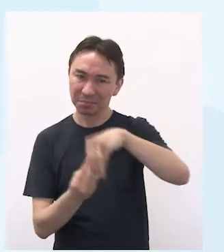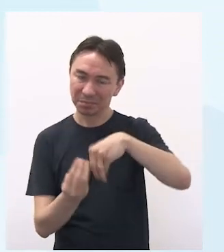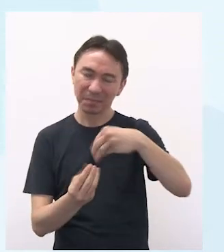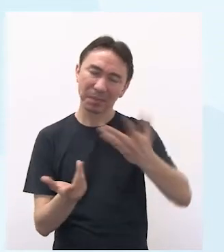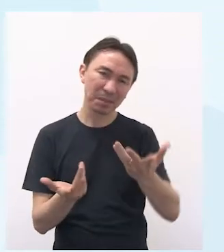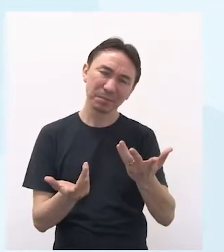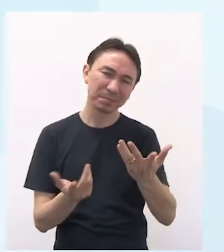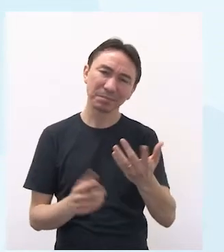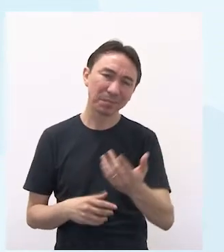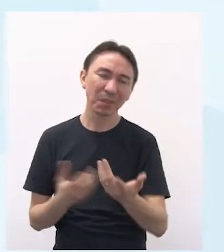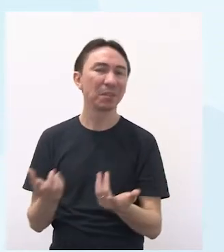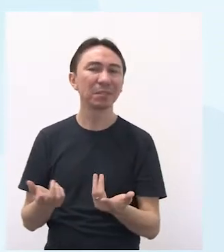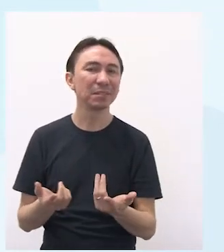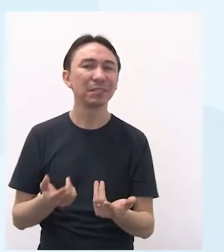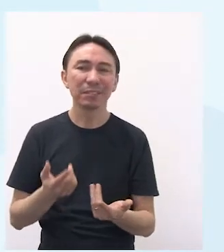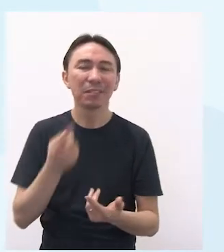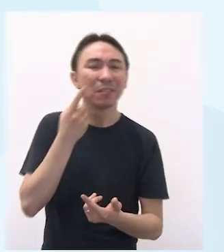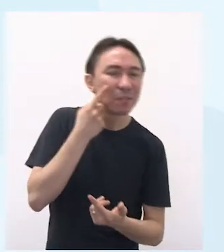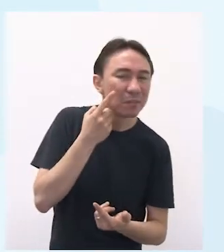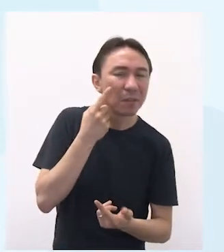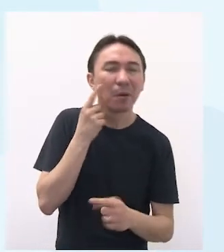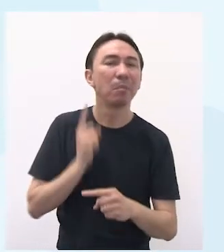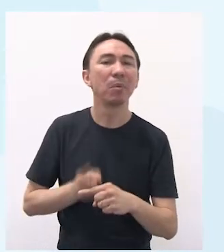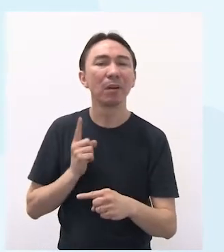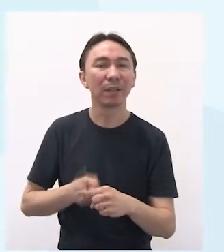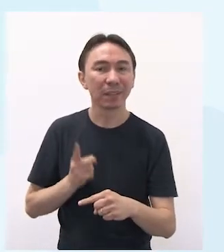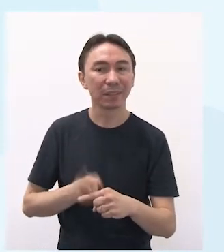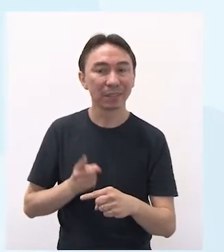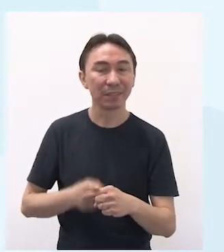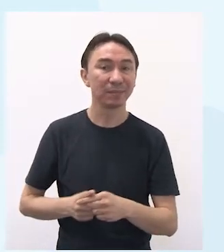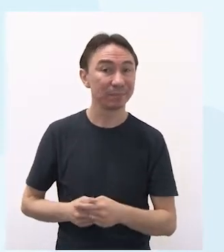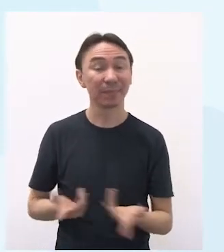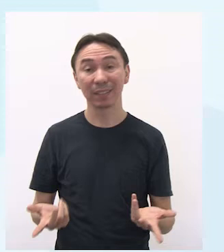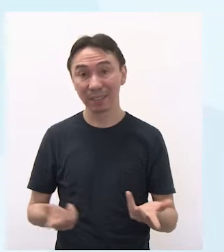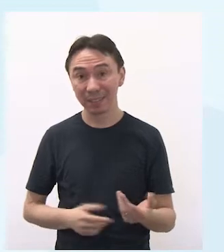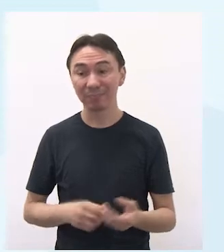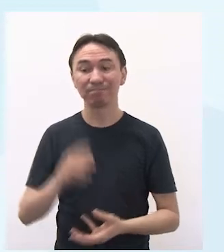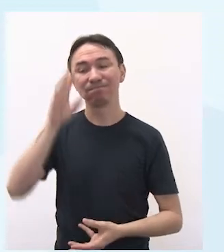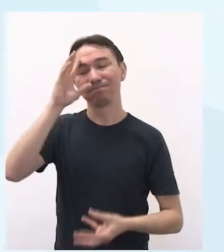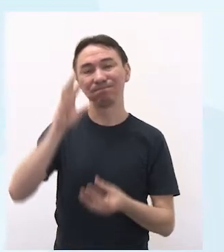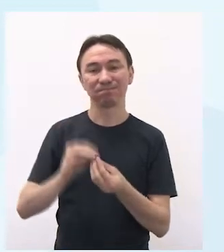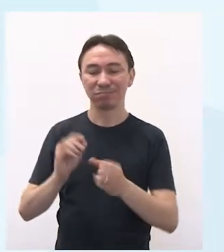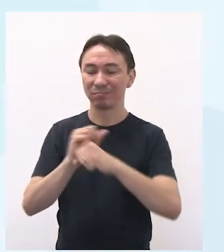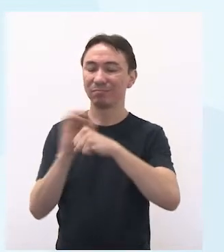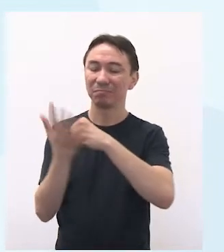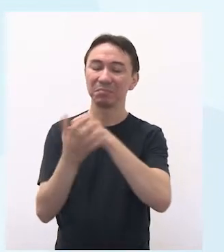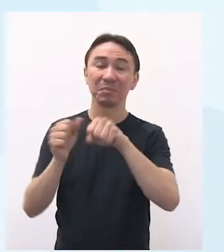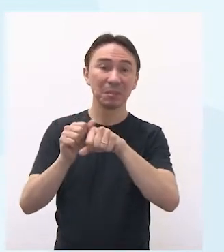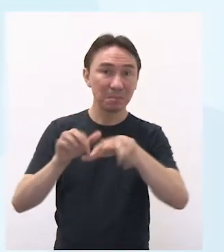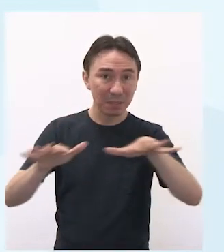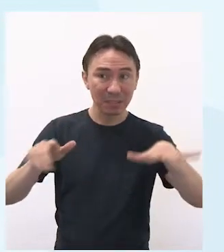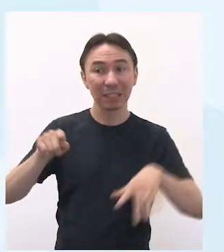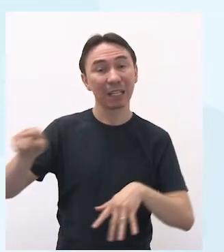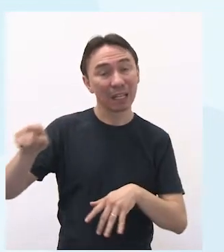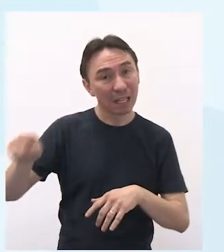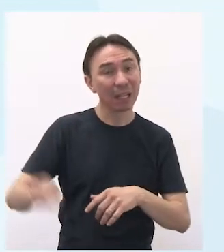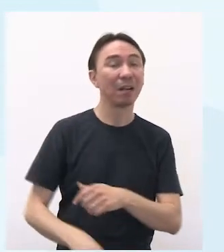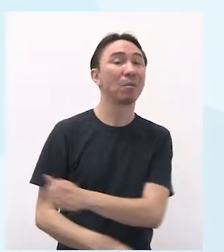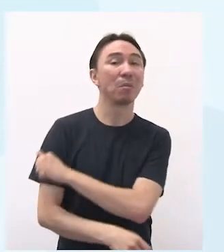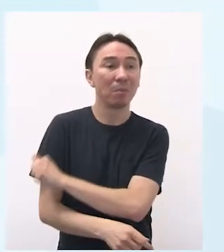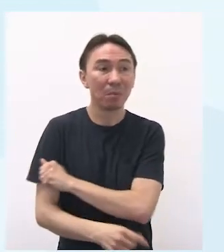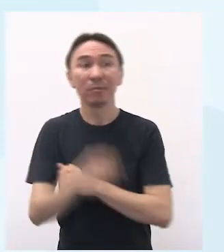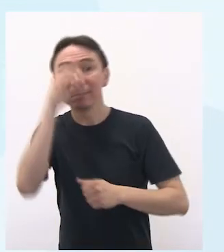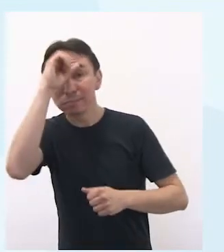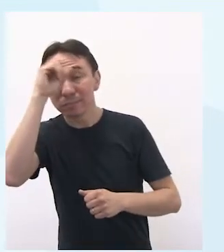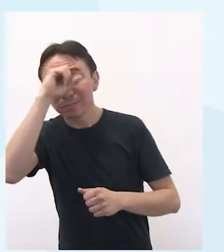para que nós possamos ver o efeito da pandemia na aquisição da aprendizagem dos nossos alunos, para que nós possamos analisar